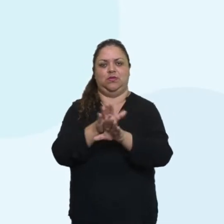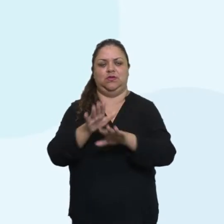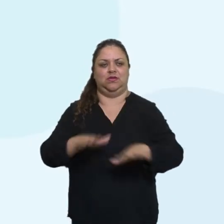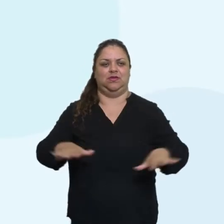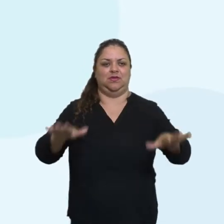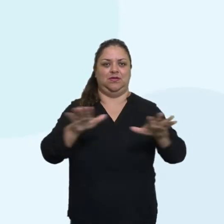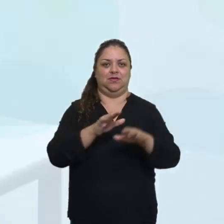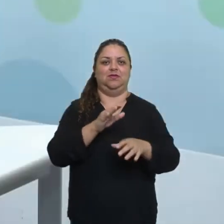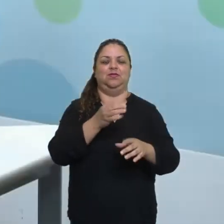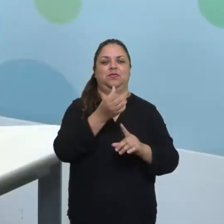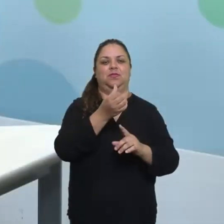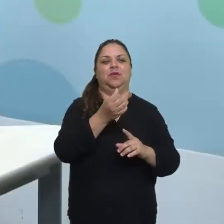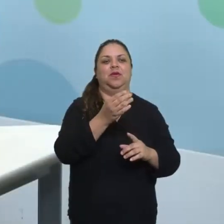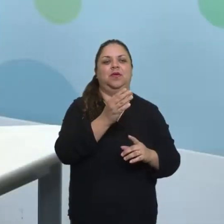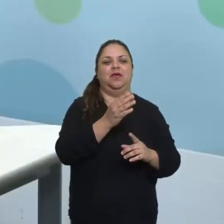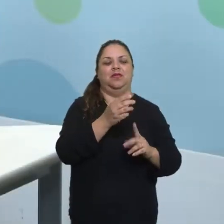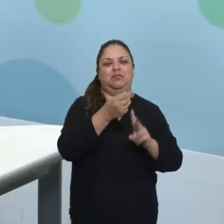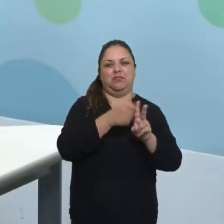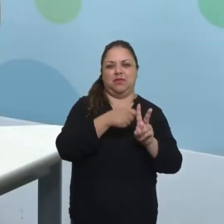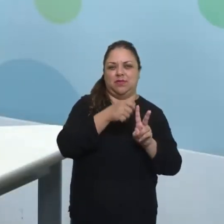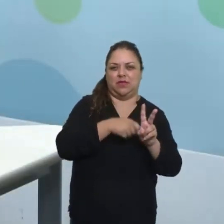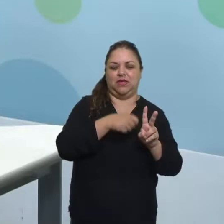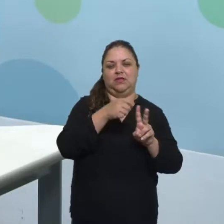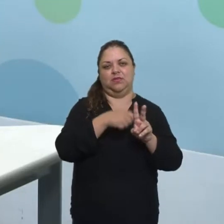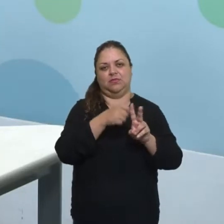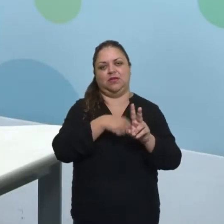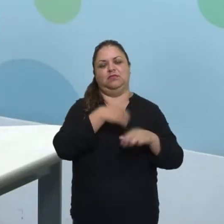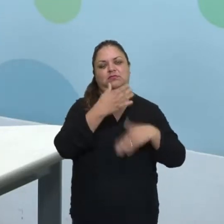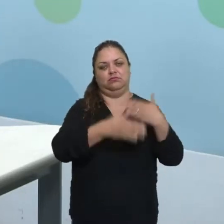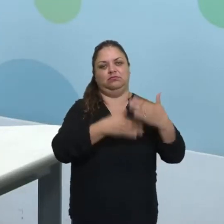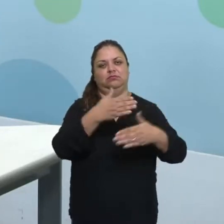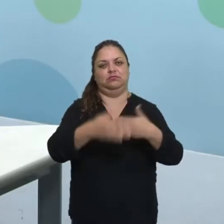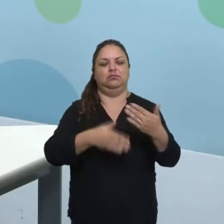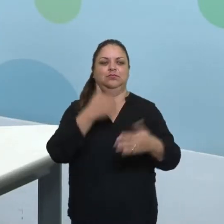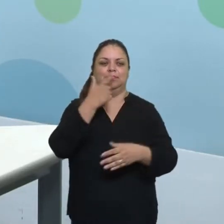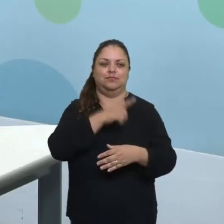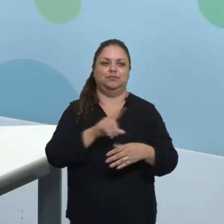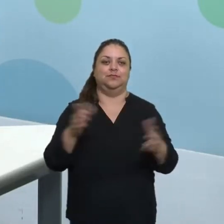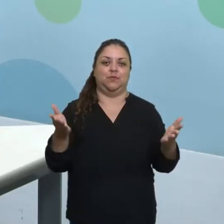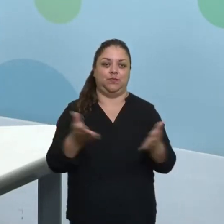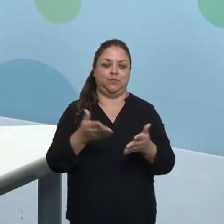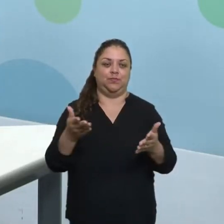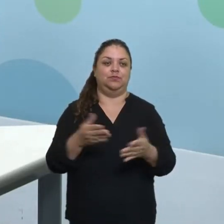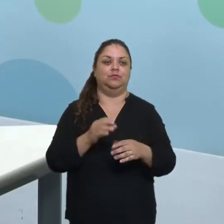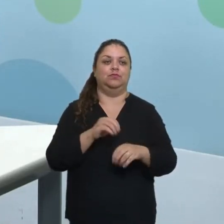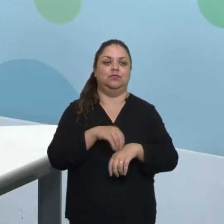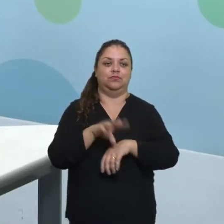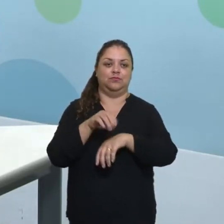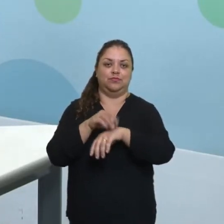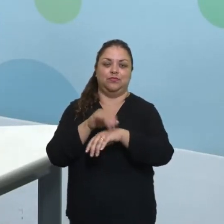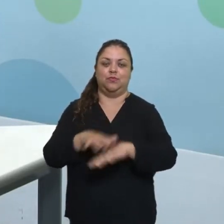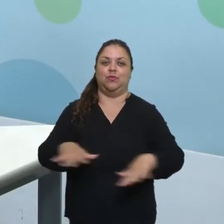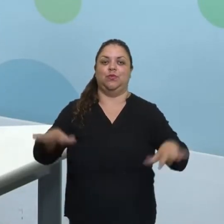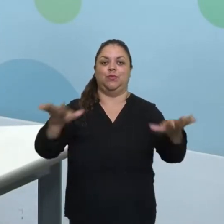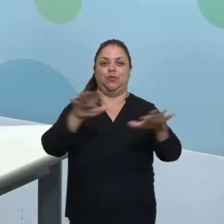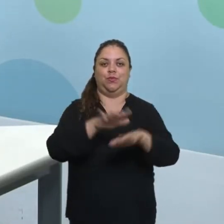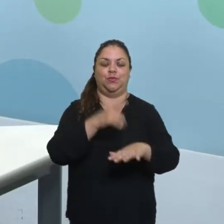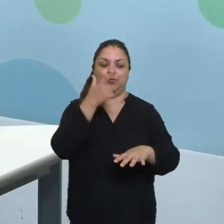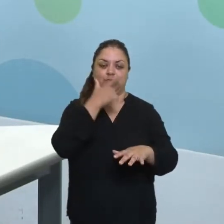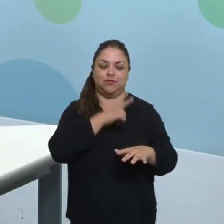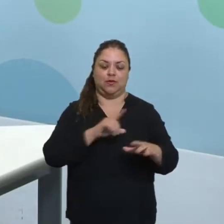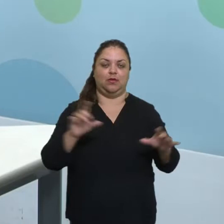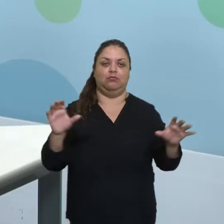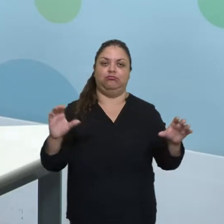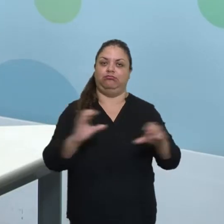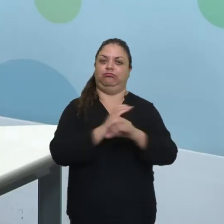cada bimestre né uma a falta de conselho e hoje então a gente vai dar e os encaminhamentos para o fechamento o final tá